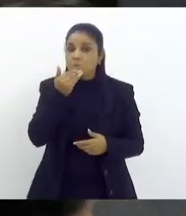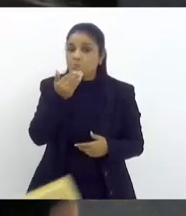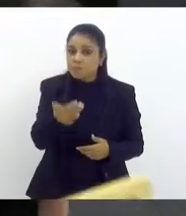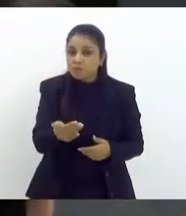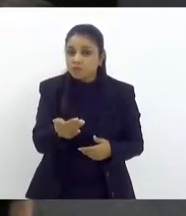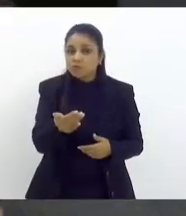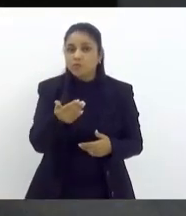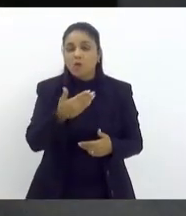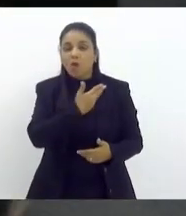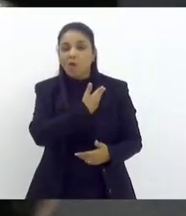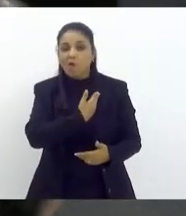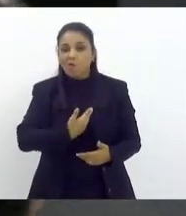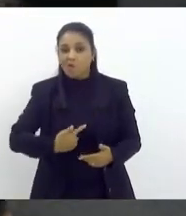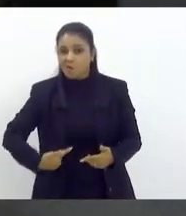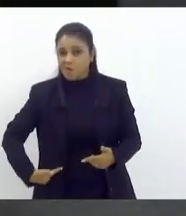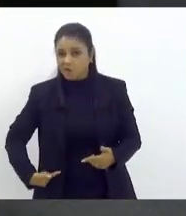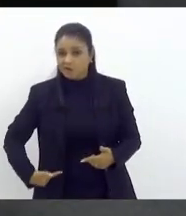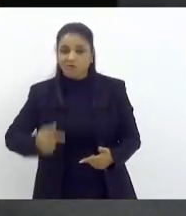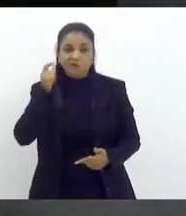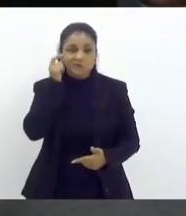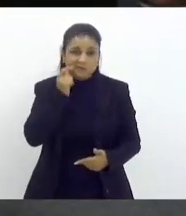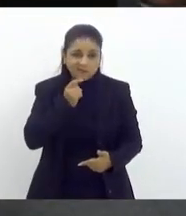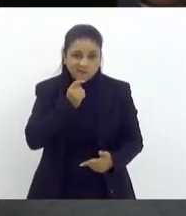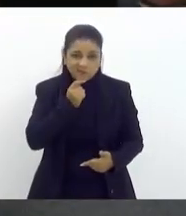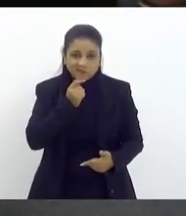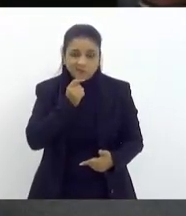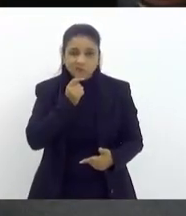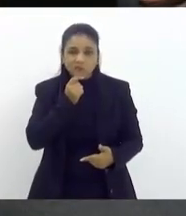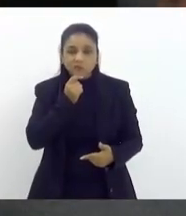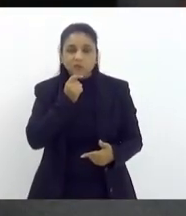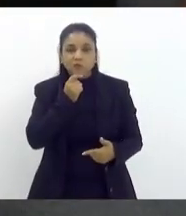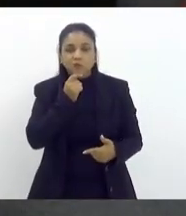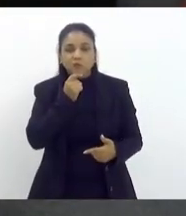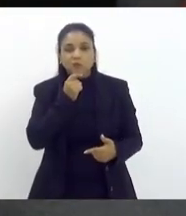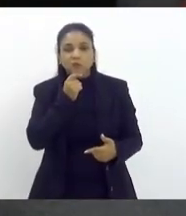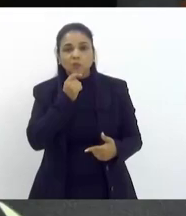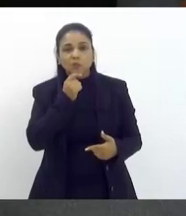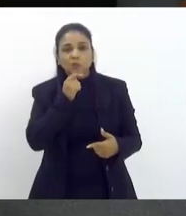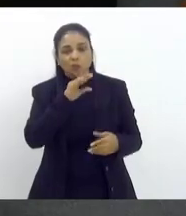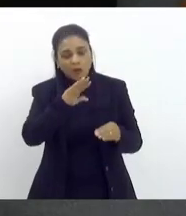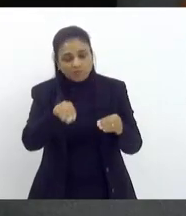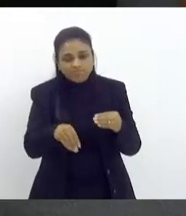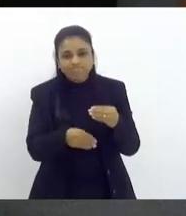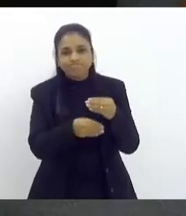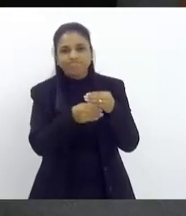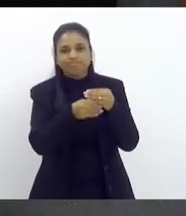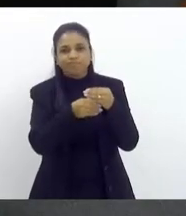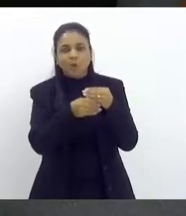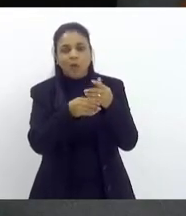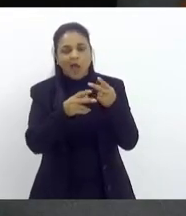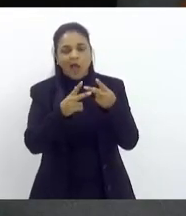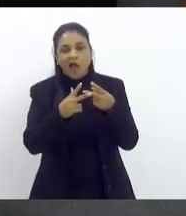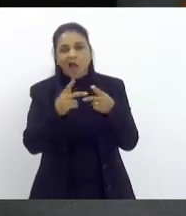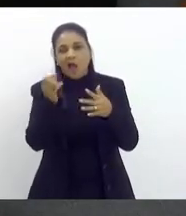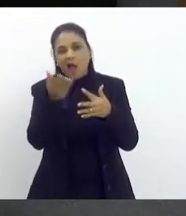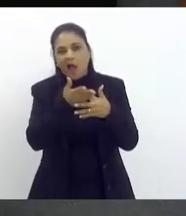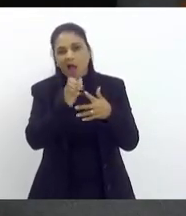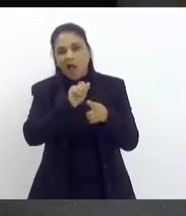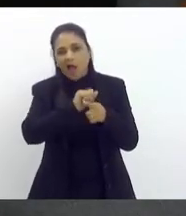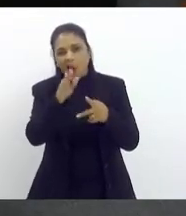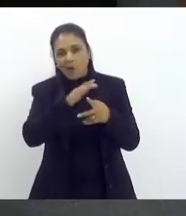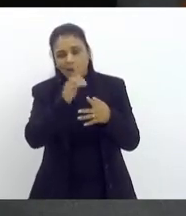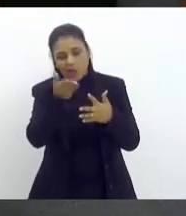ao Governador Cláudio Castro o reajuste do aluguel social essas pessoas que foram atingidas